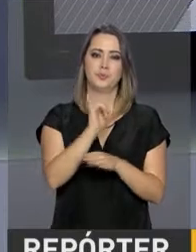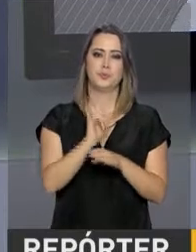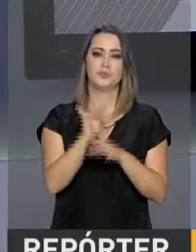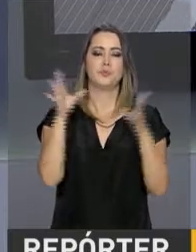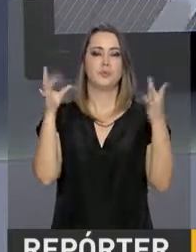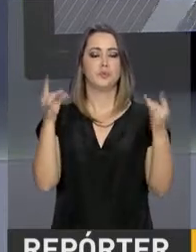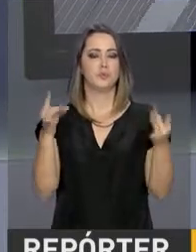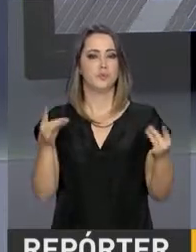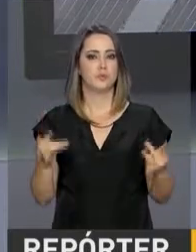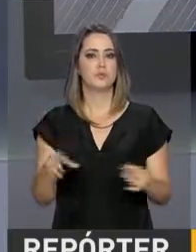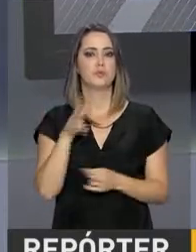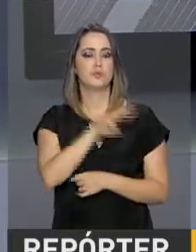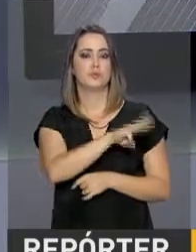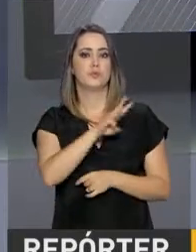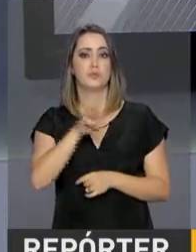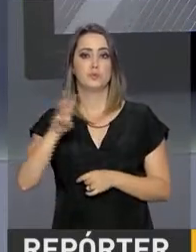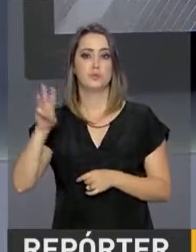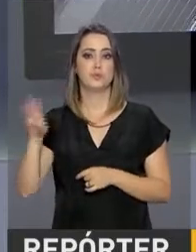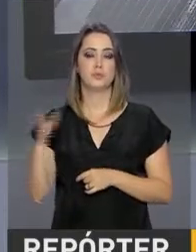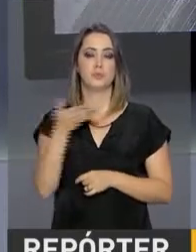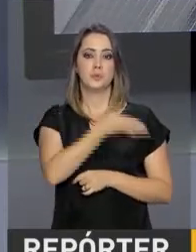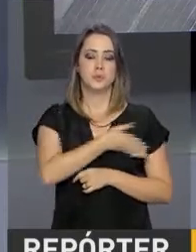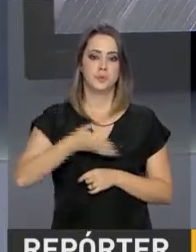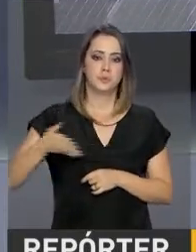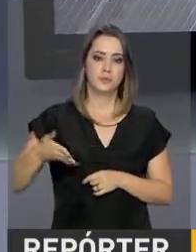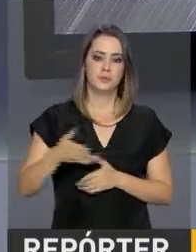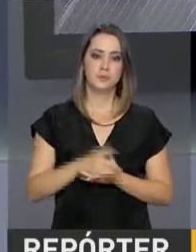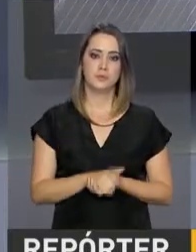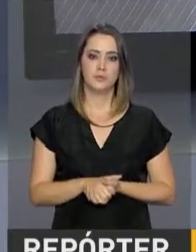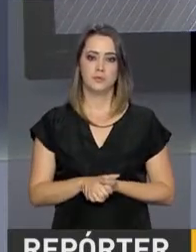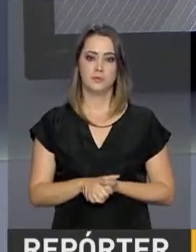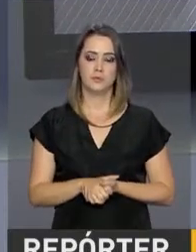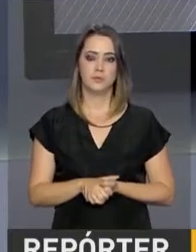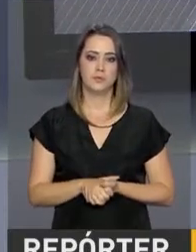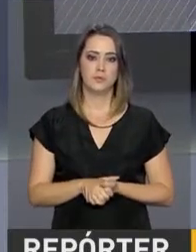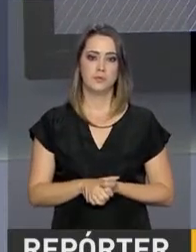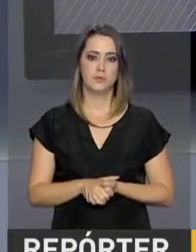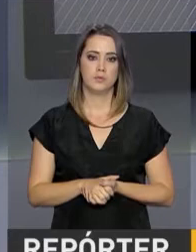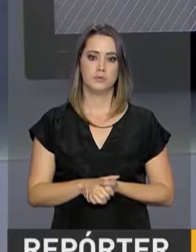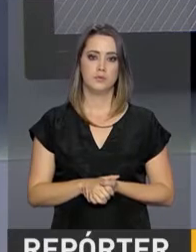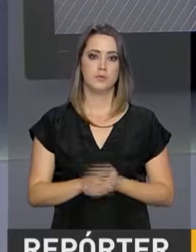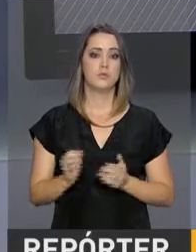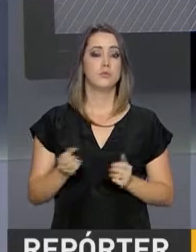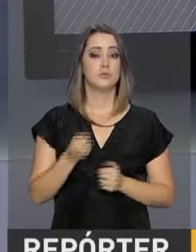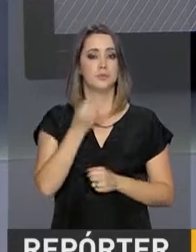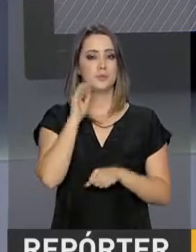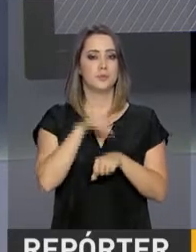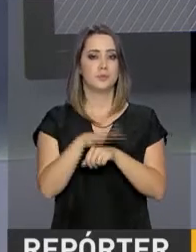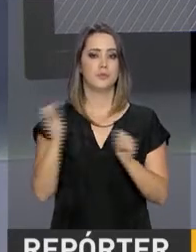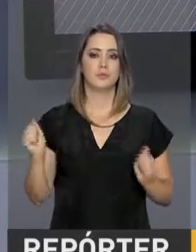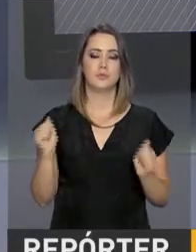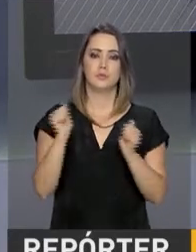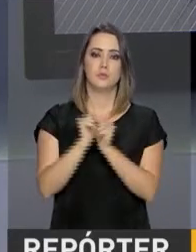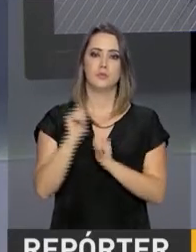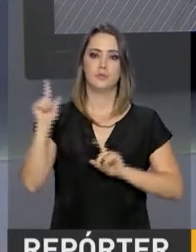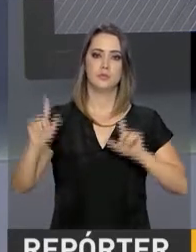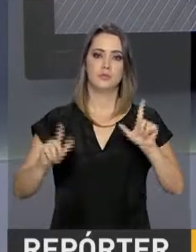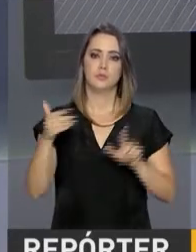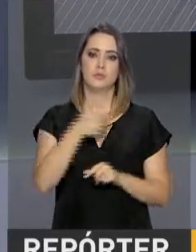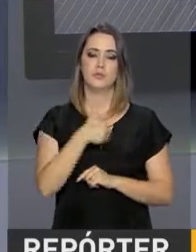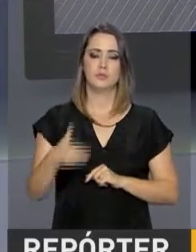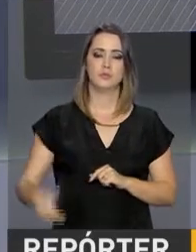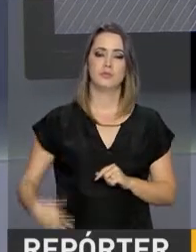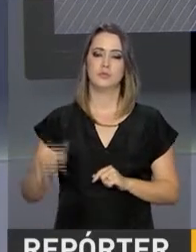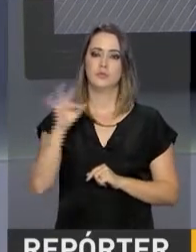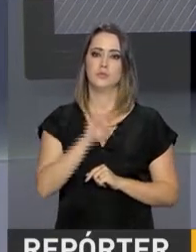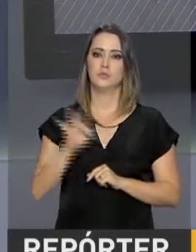reportagens no youtube e toda a nossa programação também está na página da nbr na internet uma boa noite pra você continue com a gente aqui